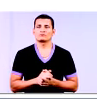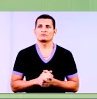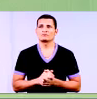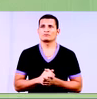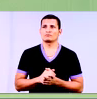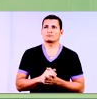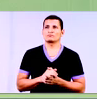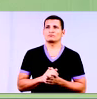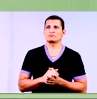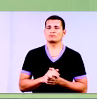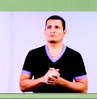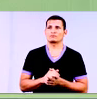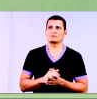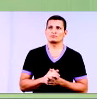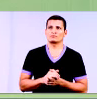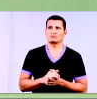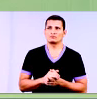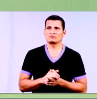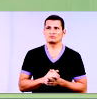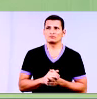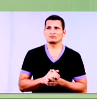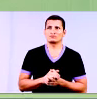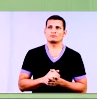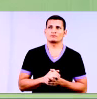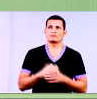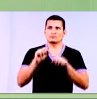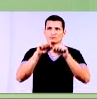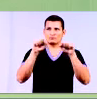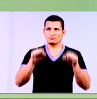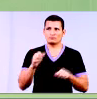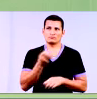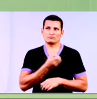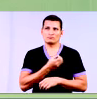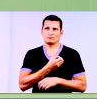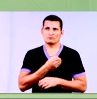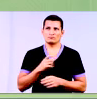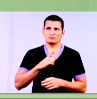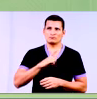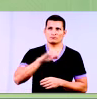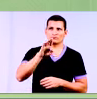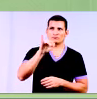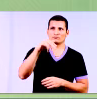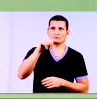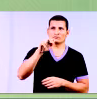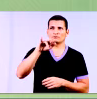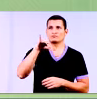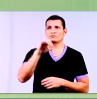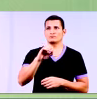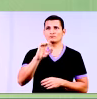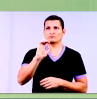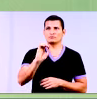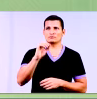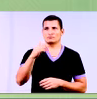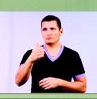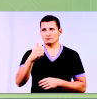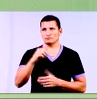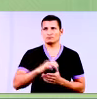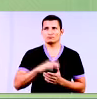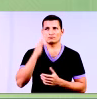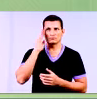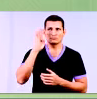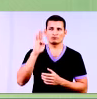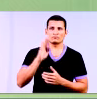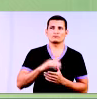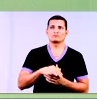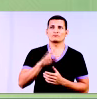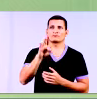de von Neumann que a gente vem trabalhando. Sistema de numeração, a gente tem aqui números binários, que zeros e uns, né? O principal que a gente trabalha é o